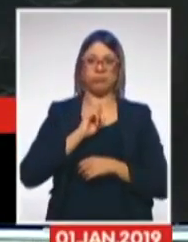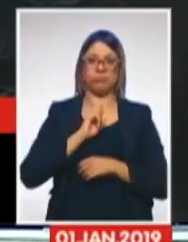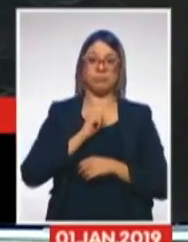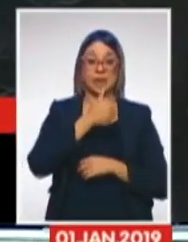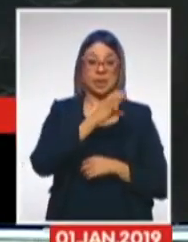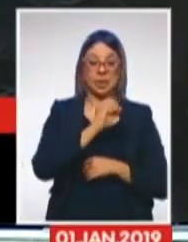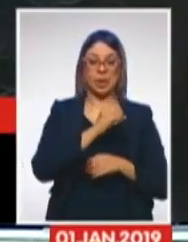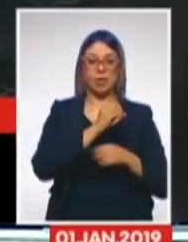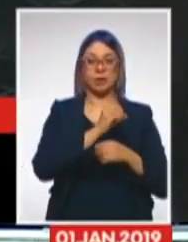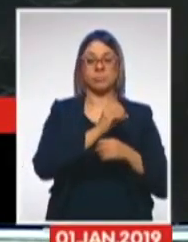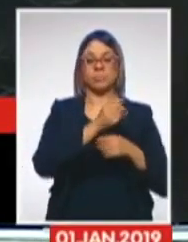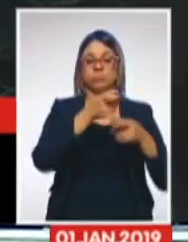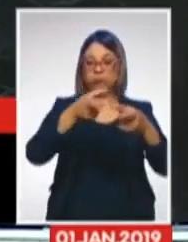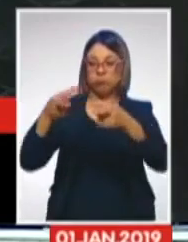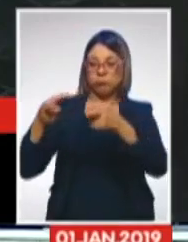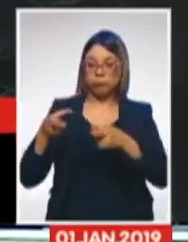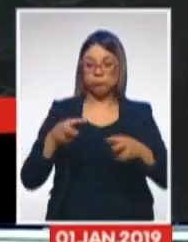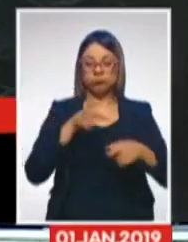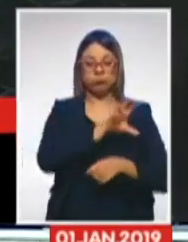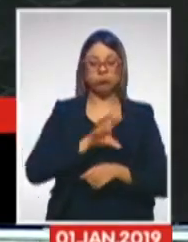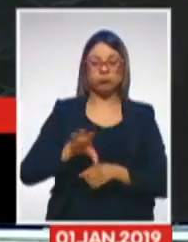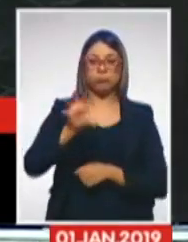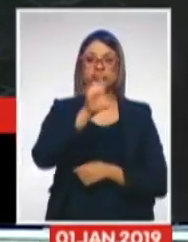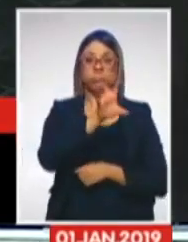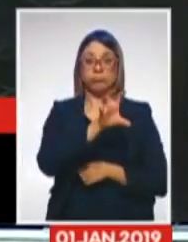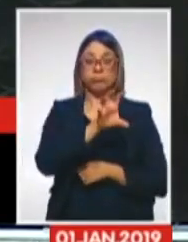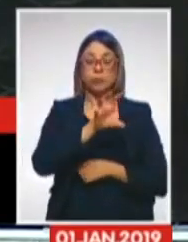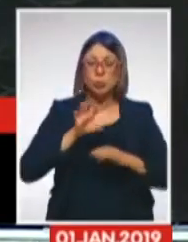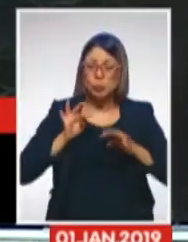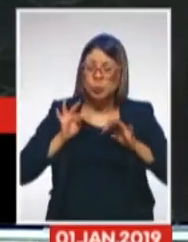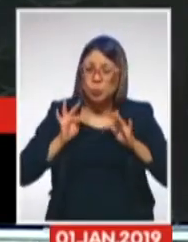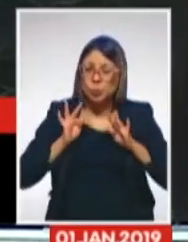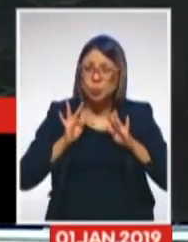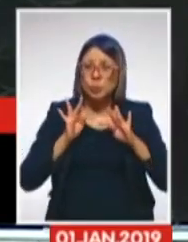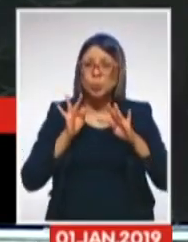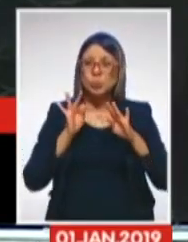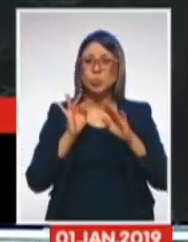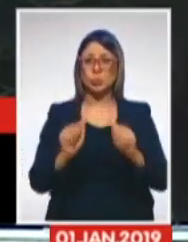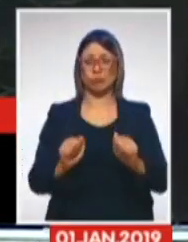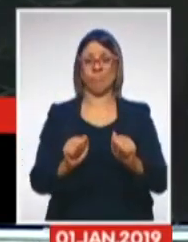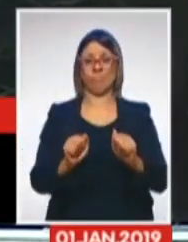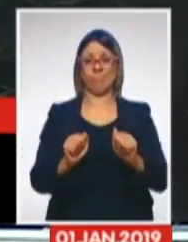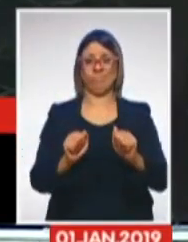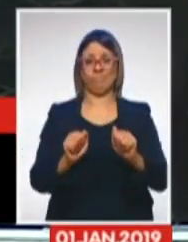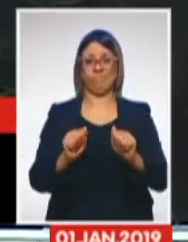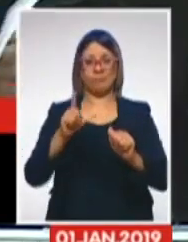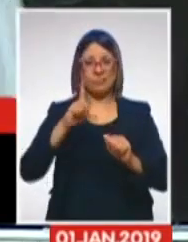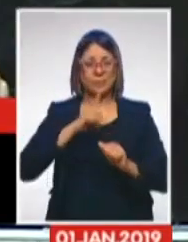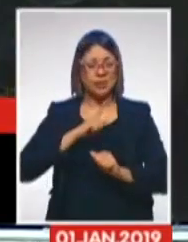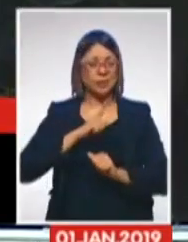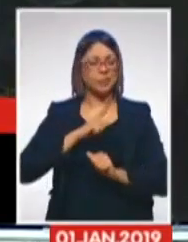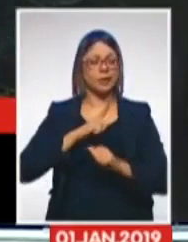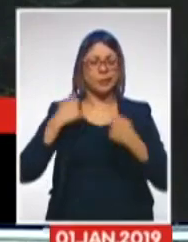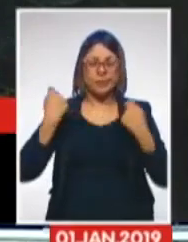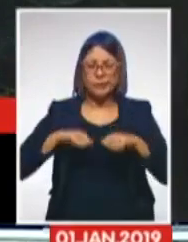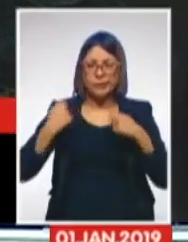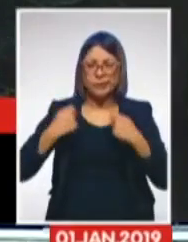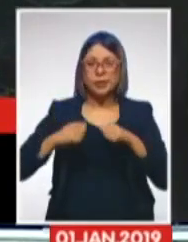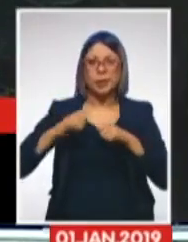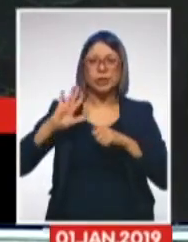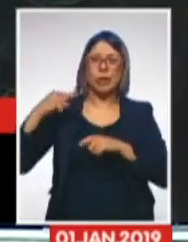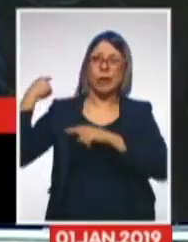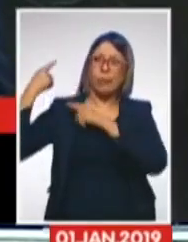diferentes regiões, todas, sem exceção, com demandas históricas e